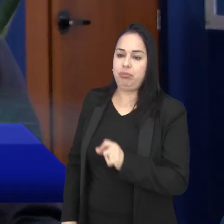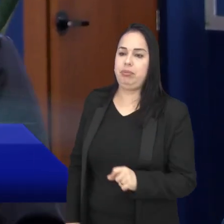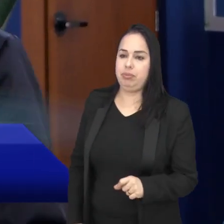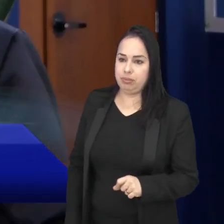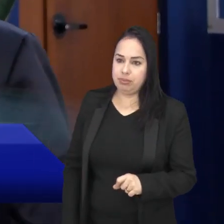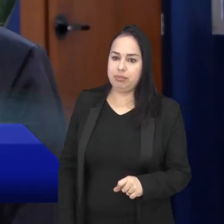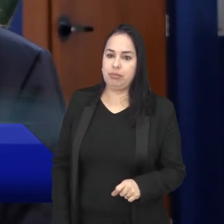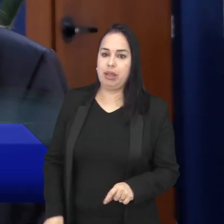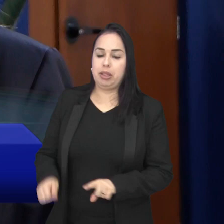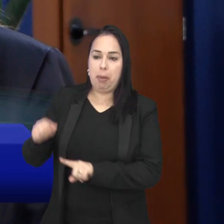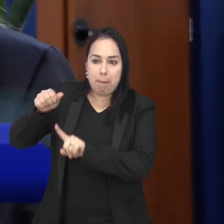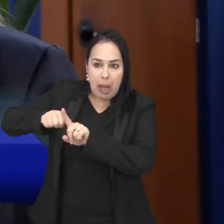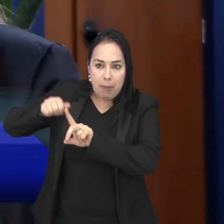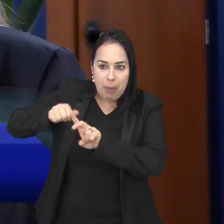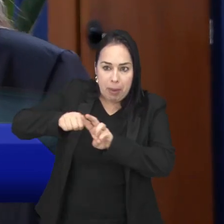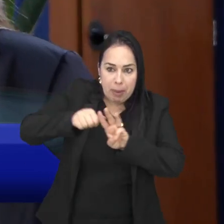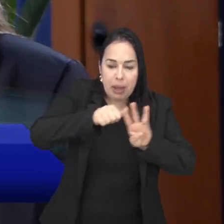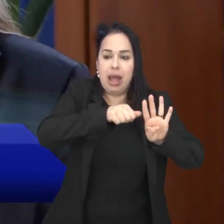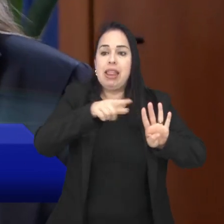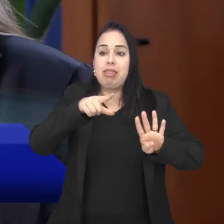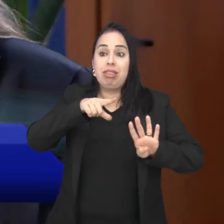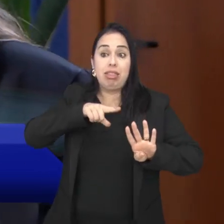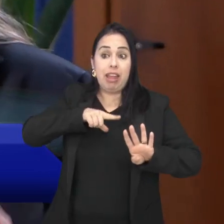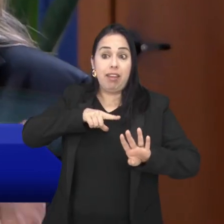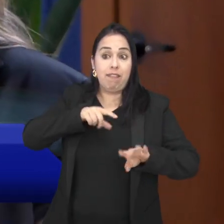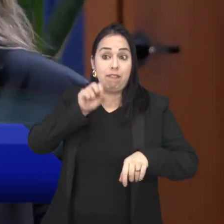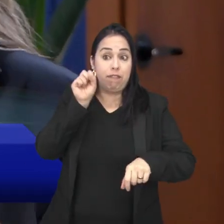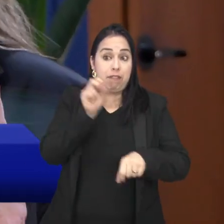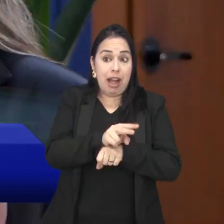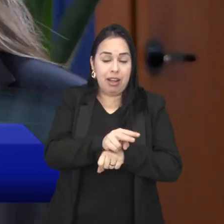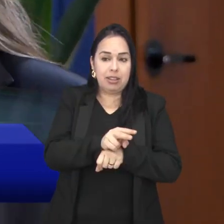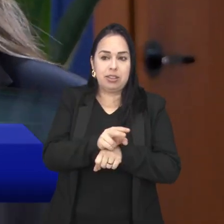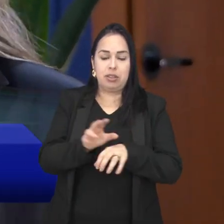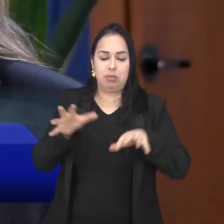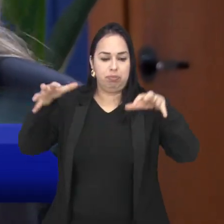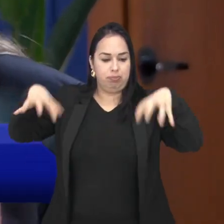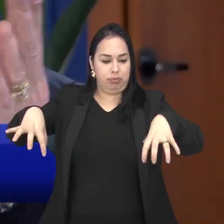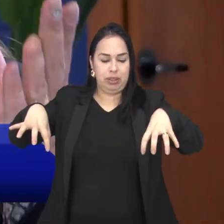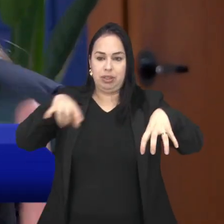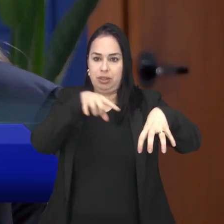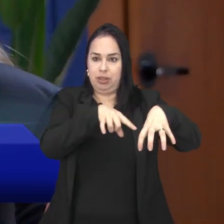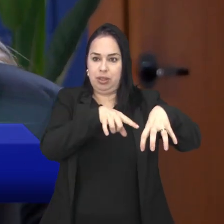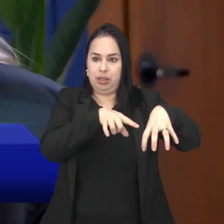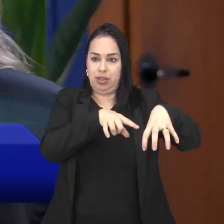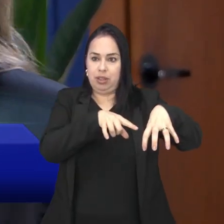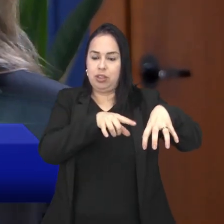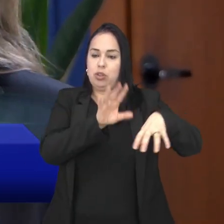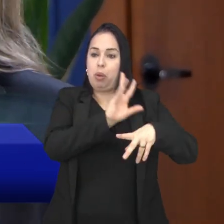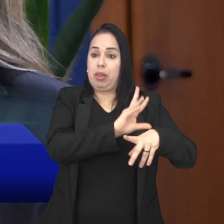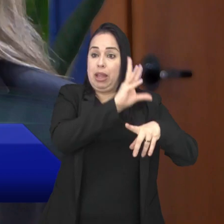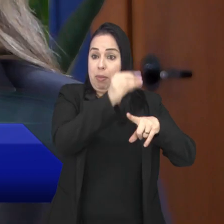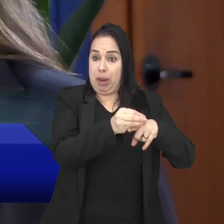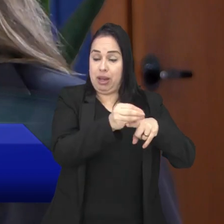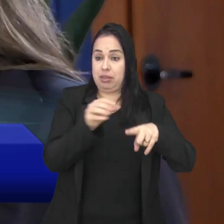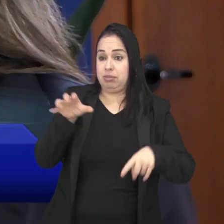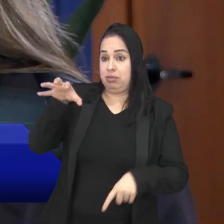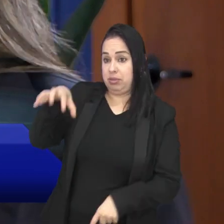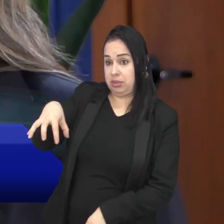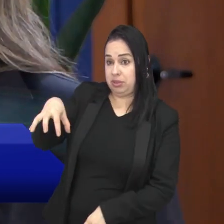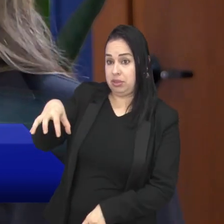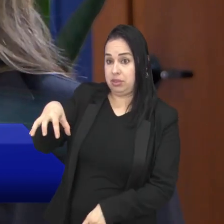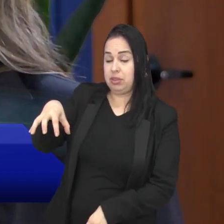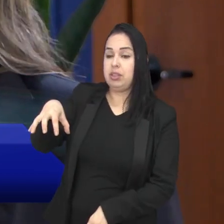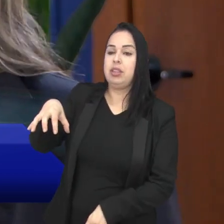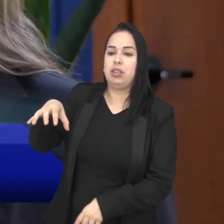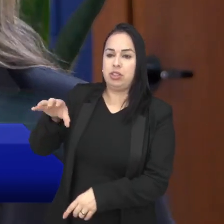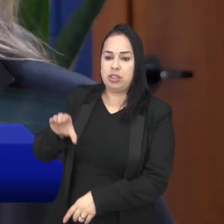mesmo, a gente mensalmente ocupa essas vagas em 2 polos, um fica dentro do Parque Tecnológico, o outro fica